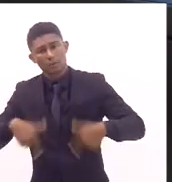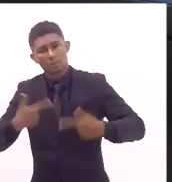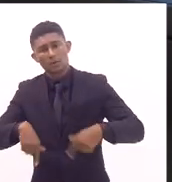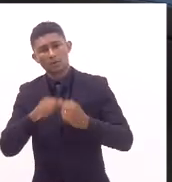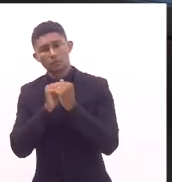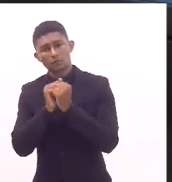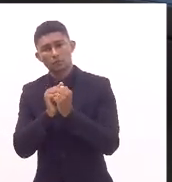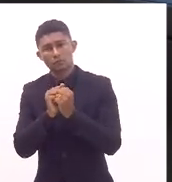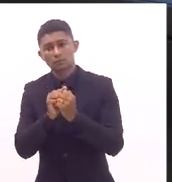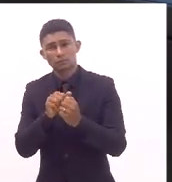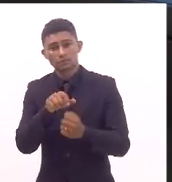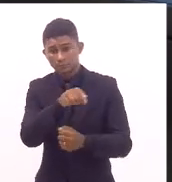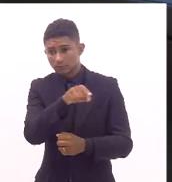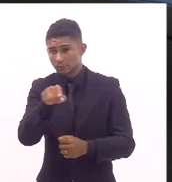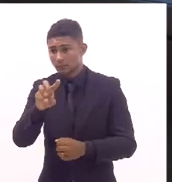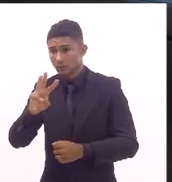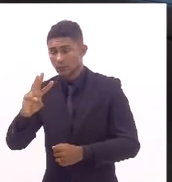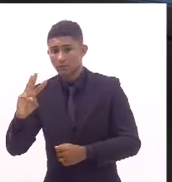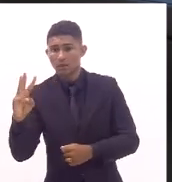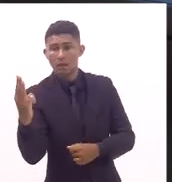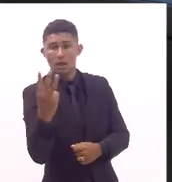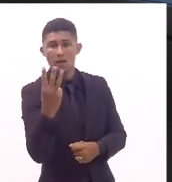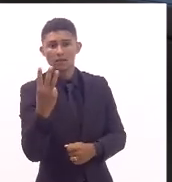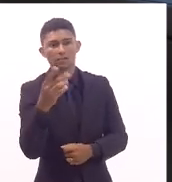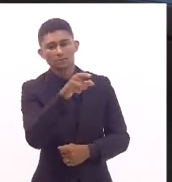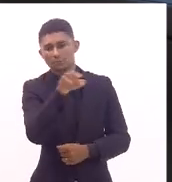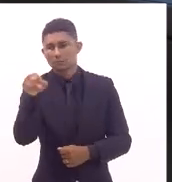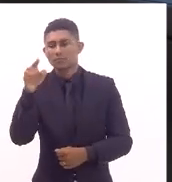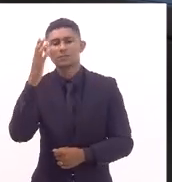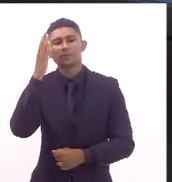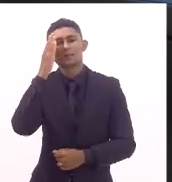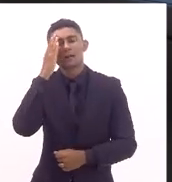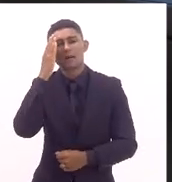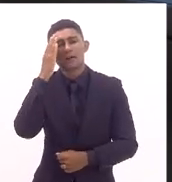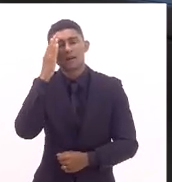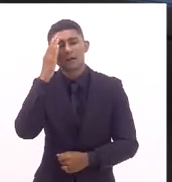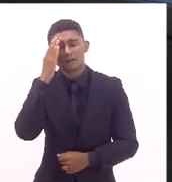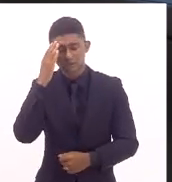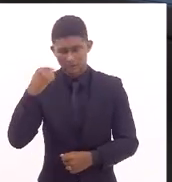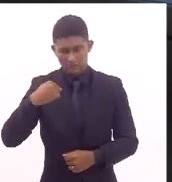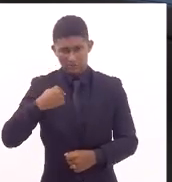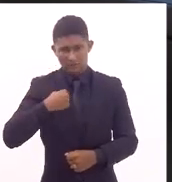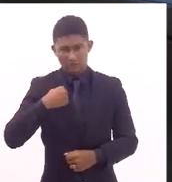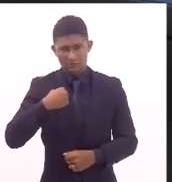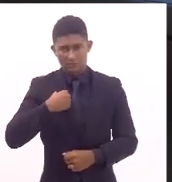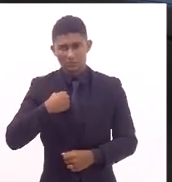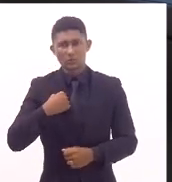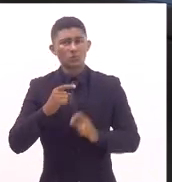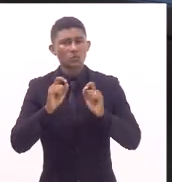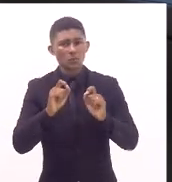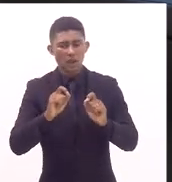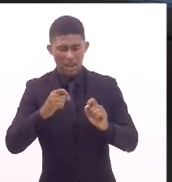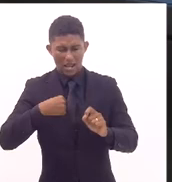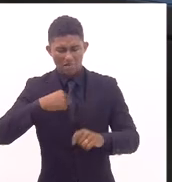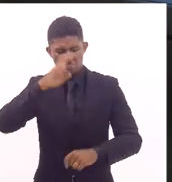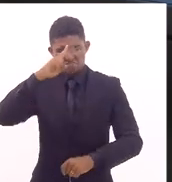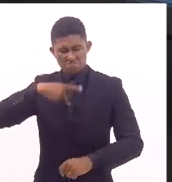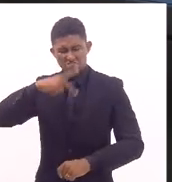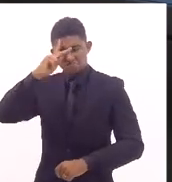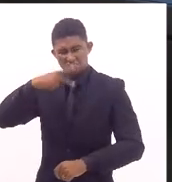eu e elas todas sabem é que o meu mandato nunca foi